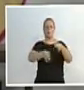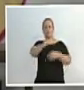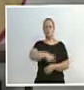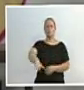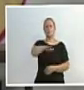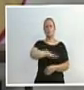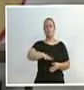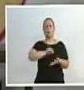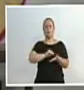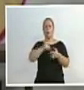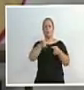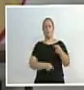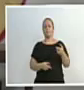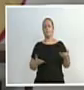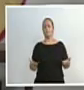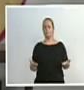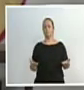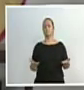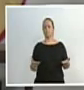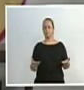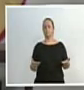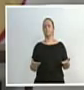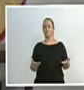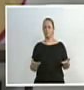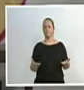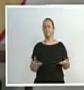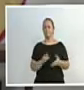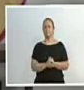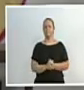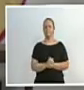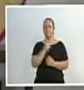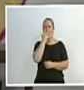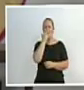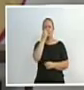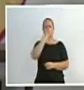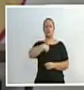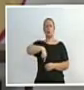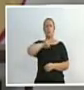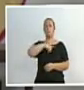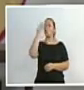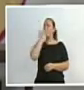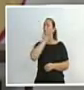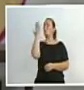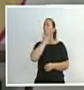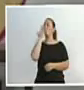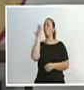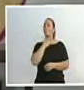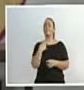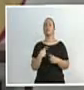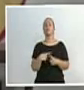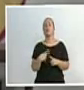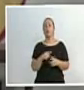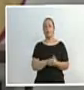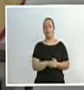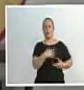brasileiro hoje está sendo vítima. Parece que isso está passando desapercebido com a discussão de outros assuntos que